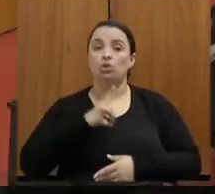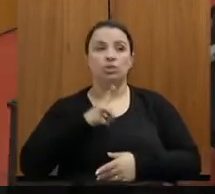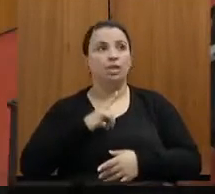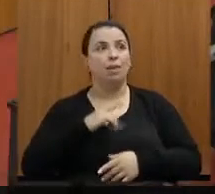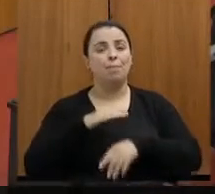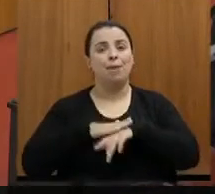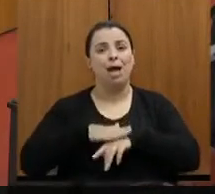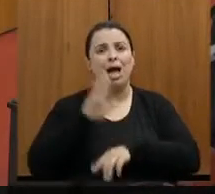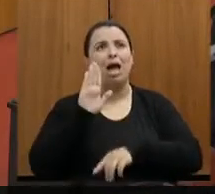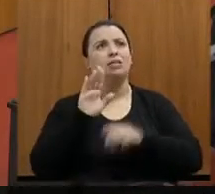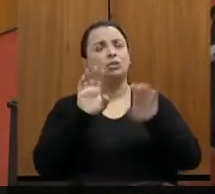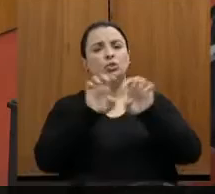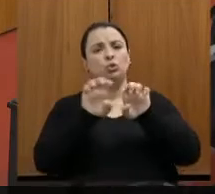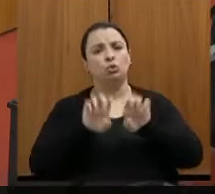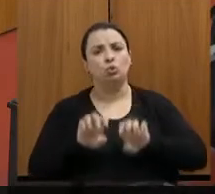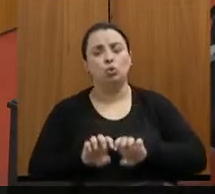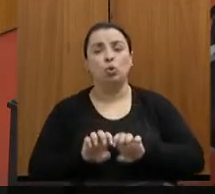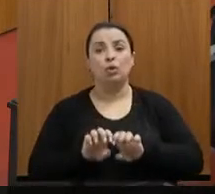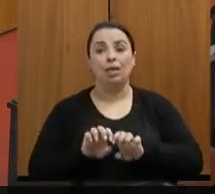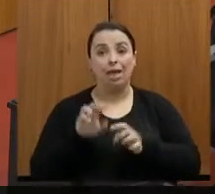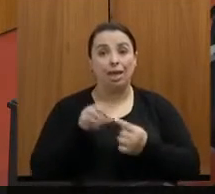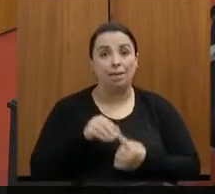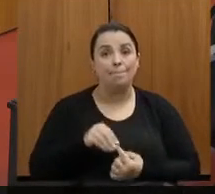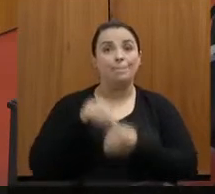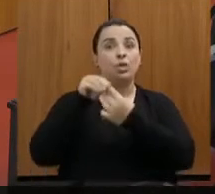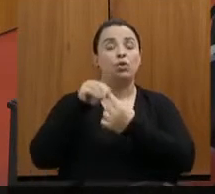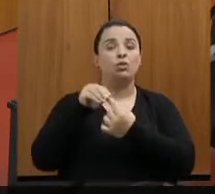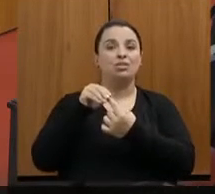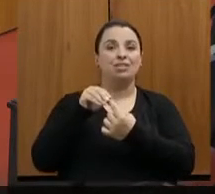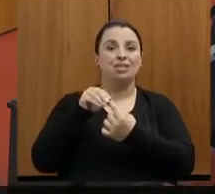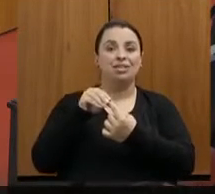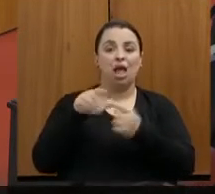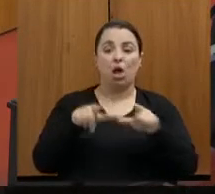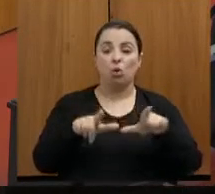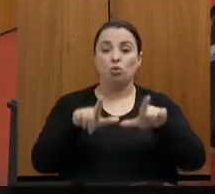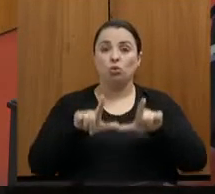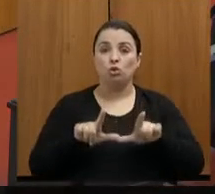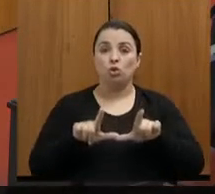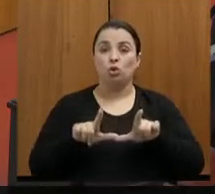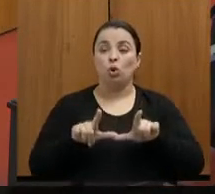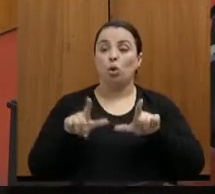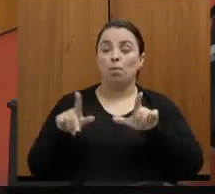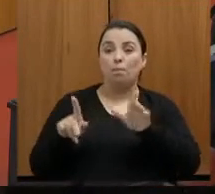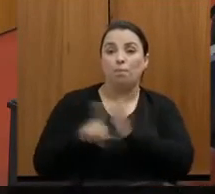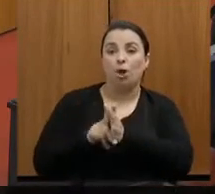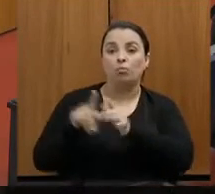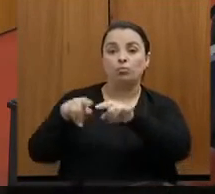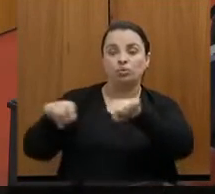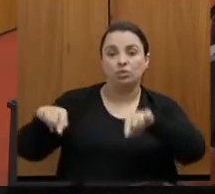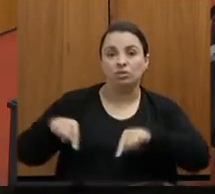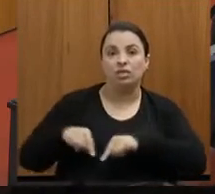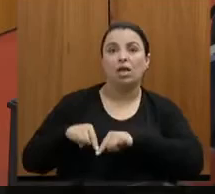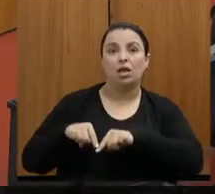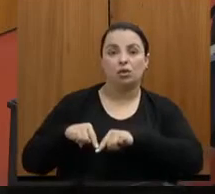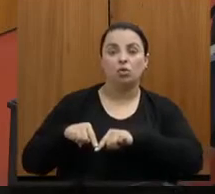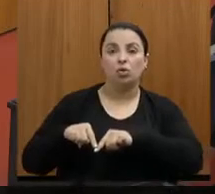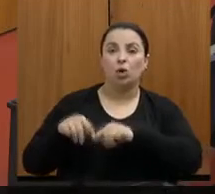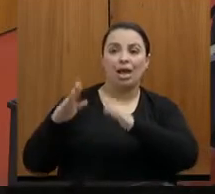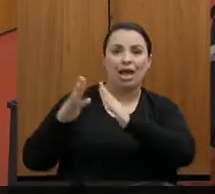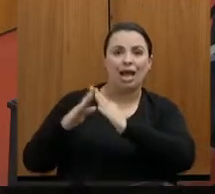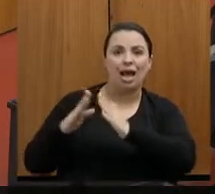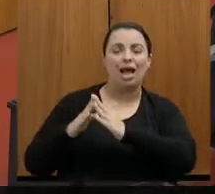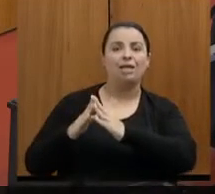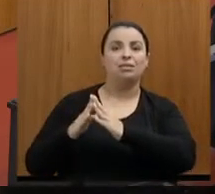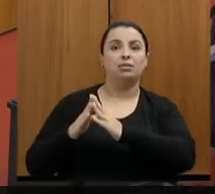em que prioriza a titulação das pessoas, a regularização fundiária, para, de